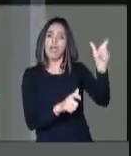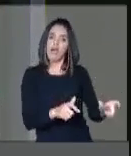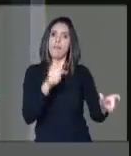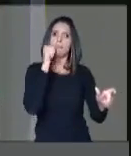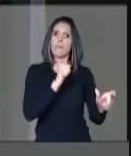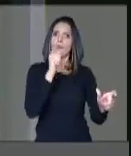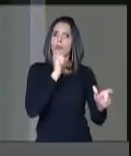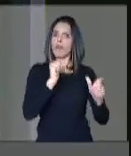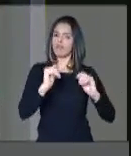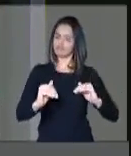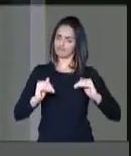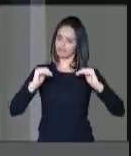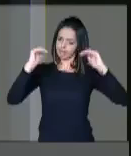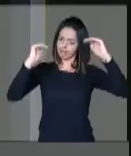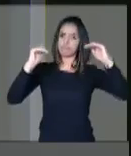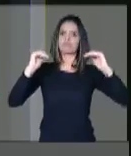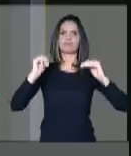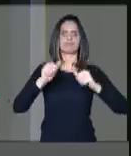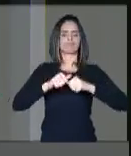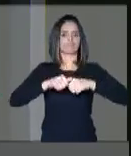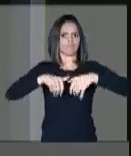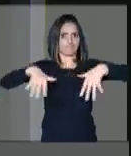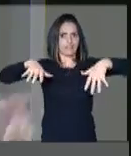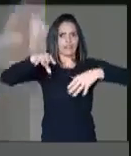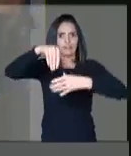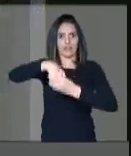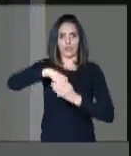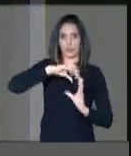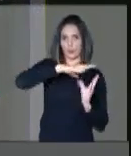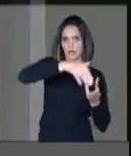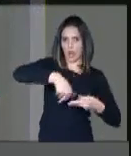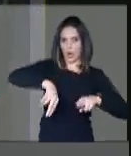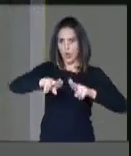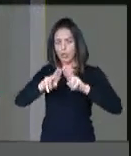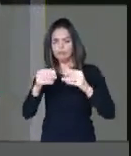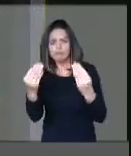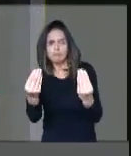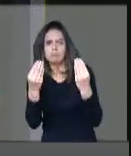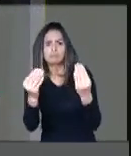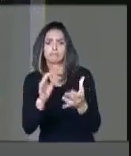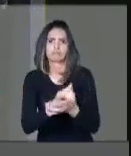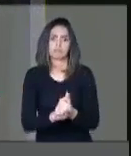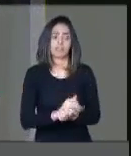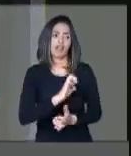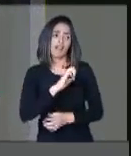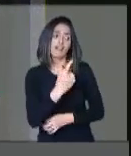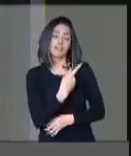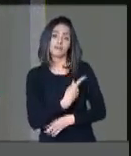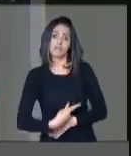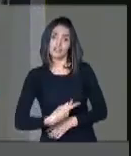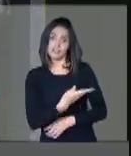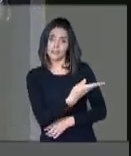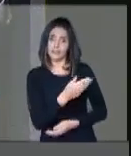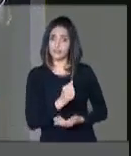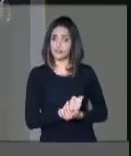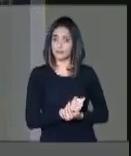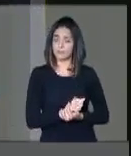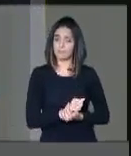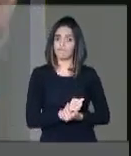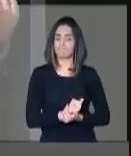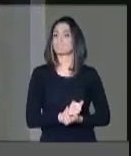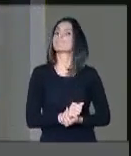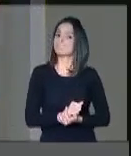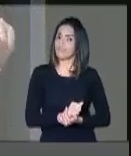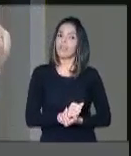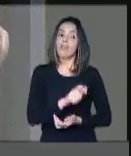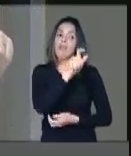baixeza à ex-presidente Michelle Bachelet. Não é verdade, não é verdade